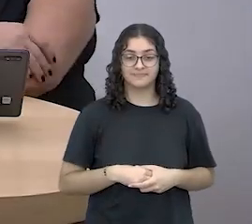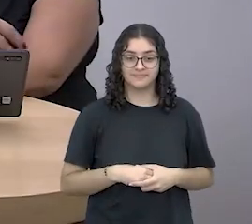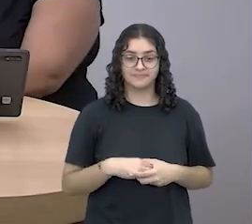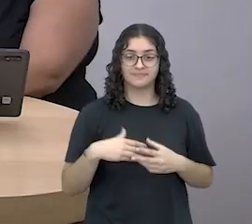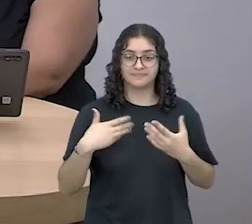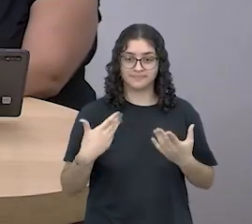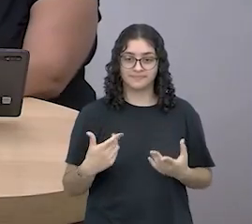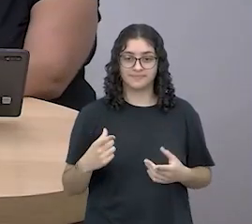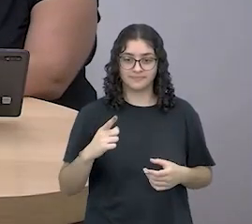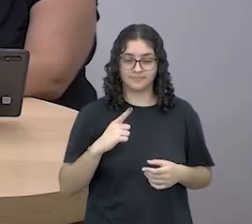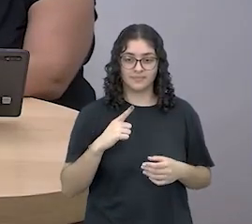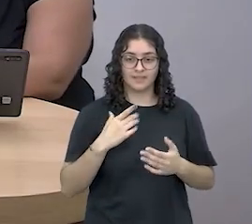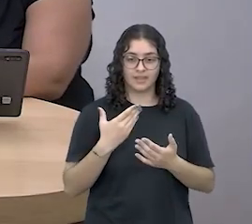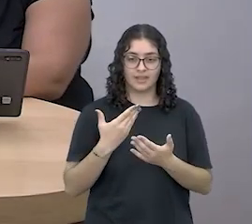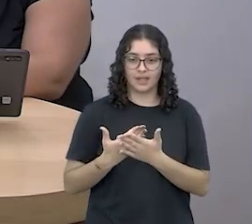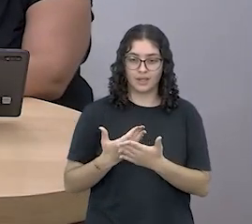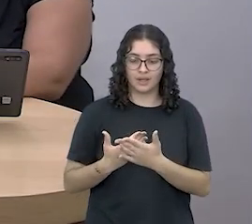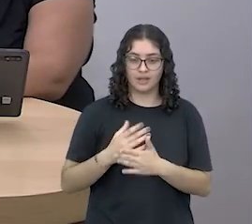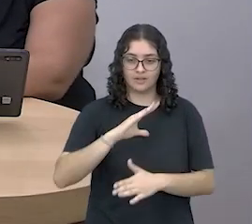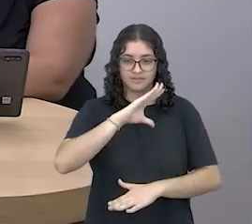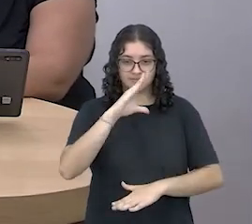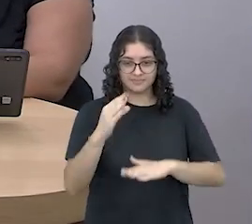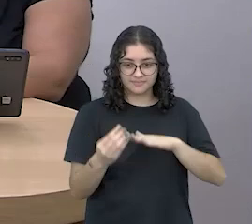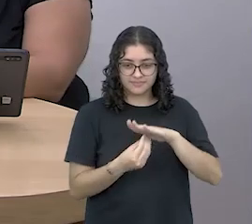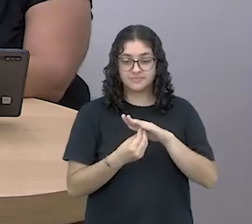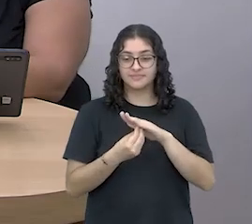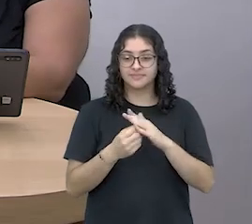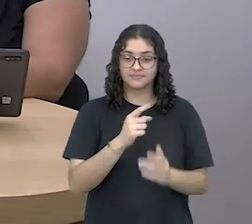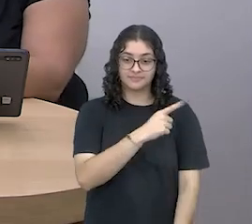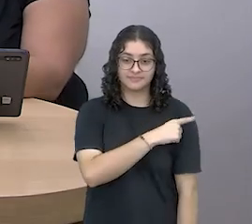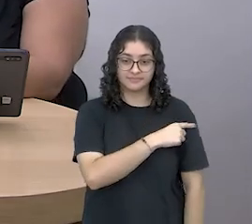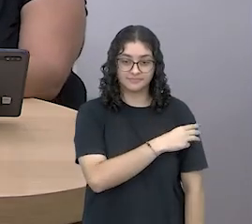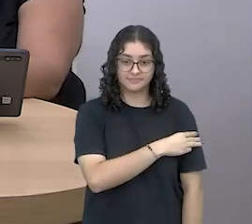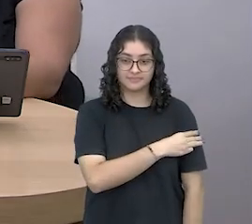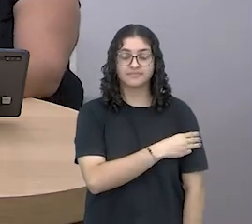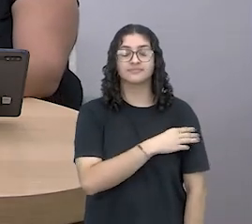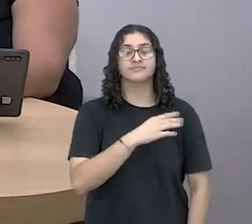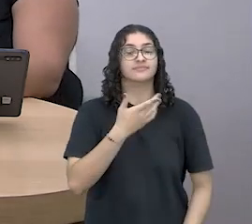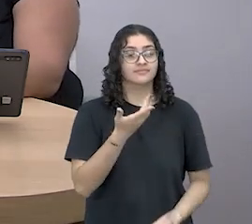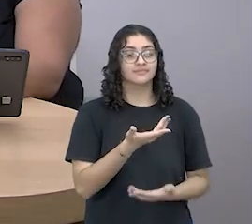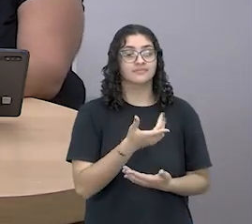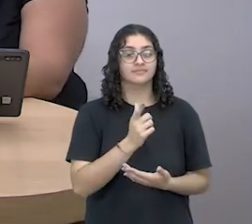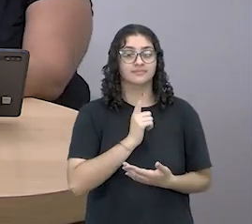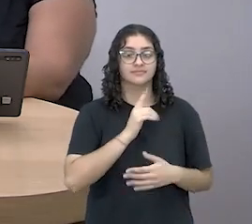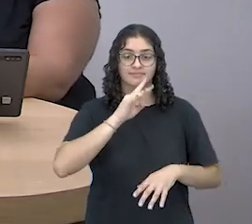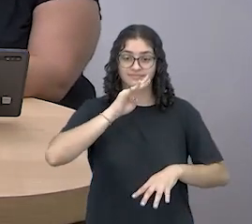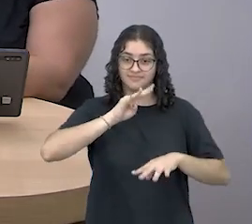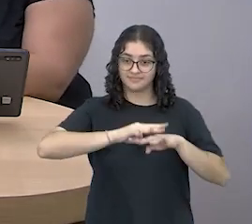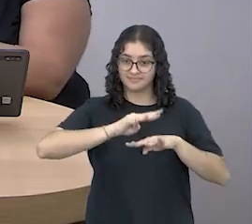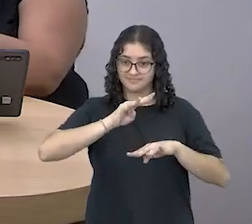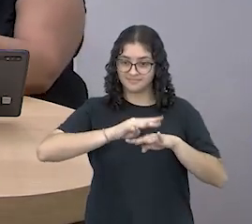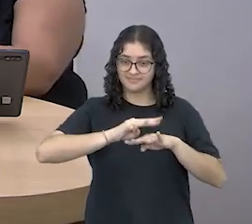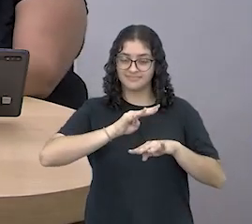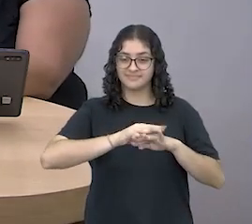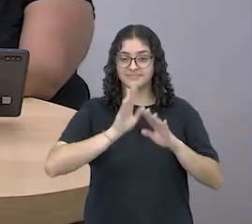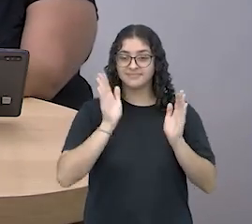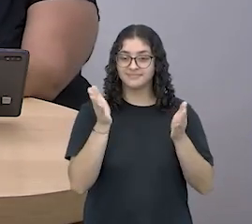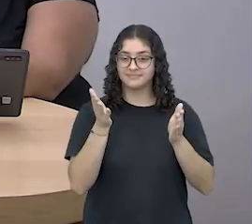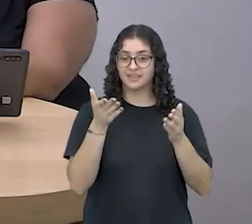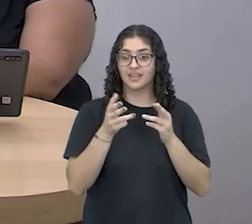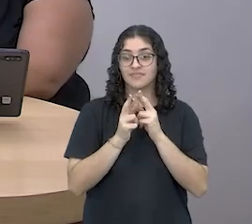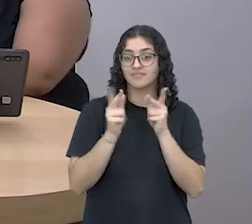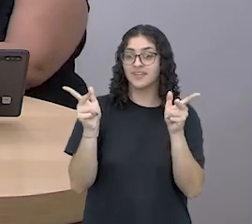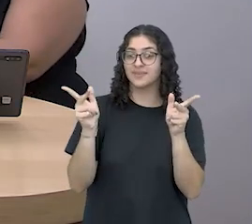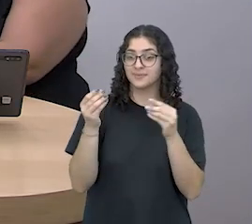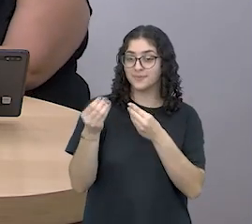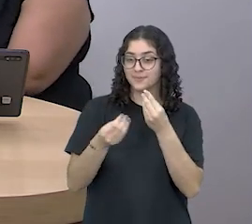a gente tem aulas lá no repositório para os anos iniciais em que a gente trabalhou matemática, né? Um jeitinho